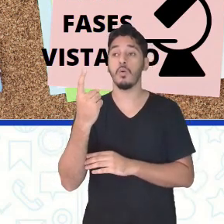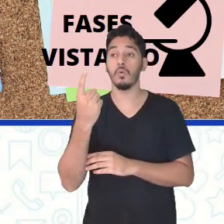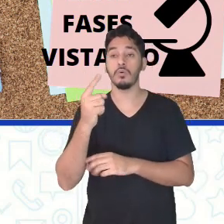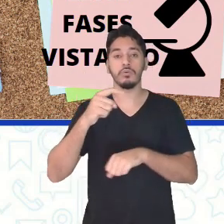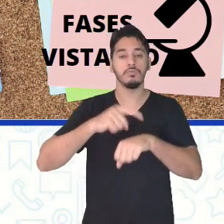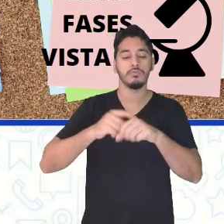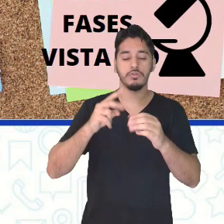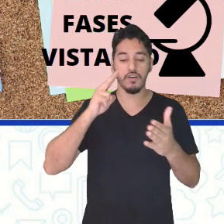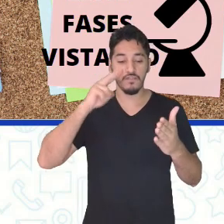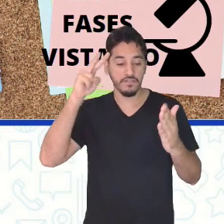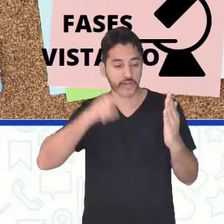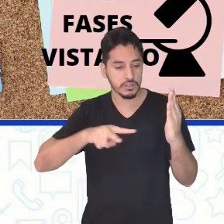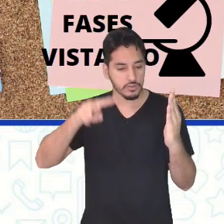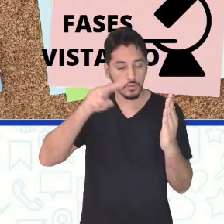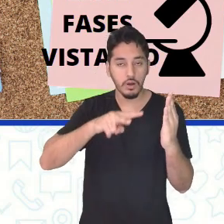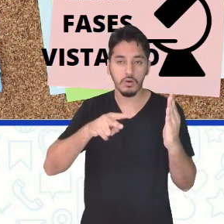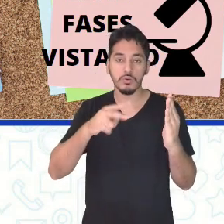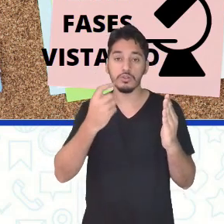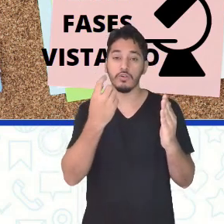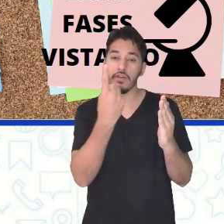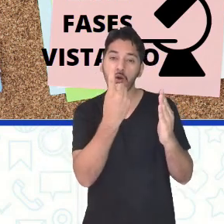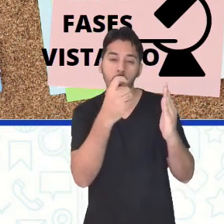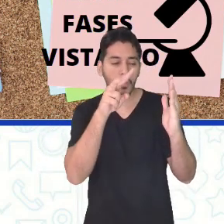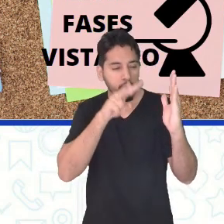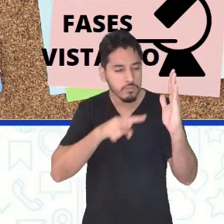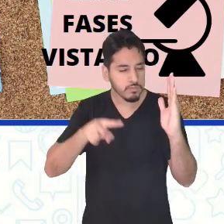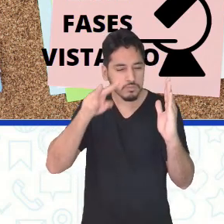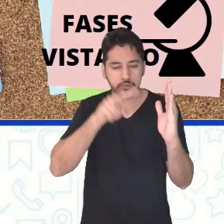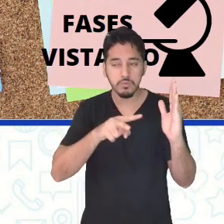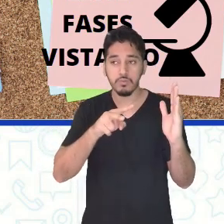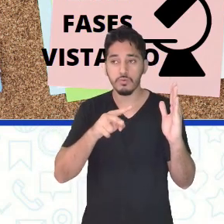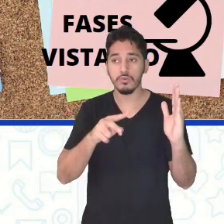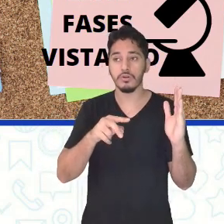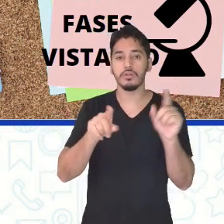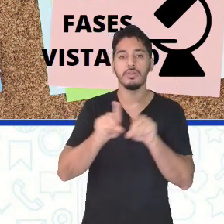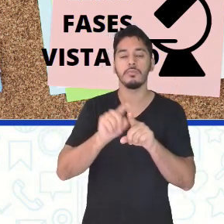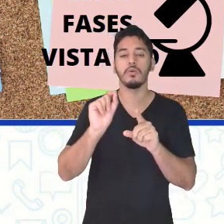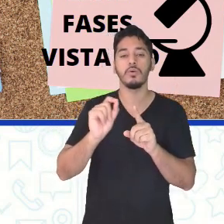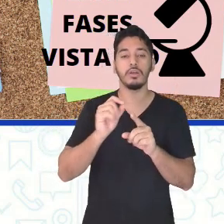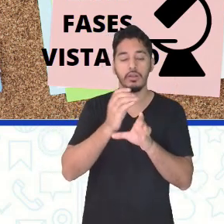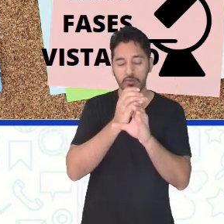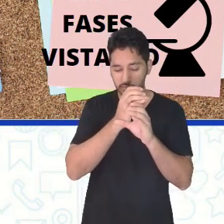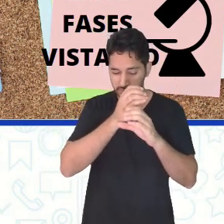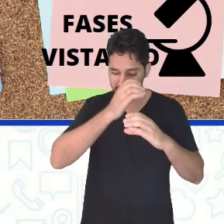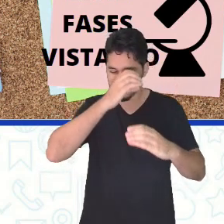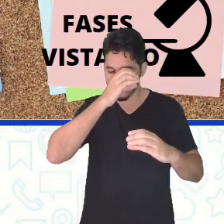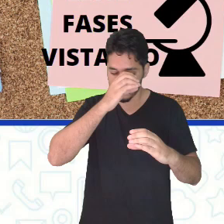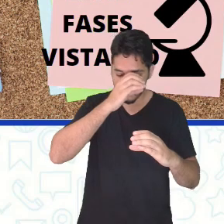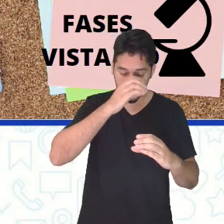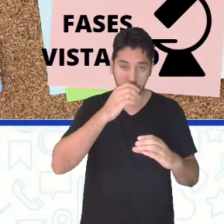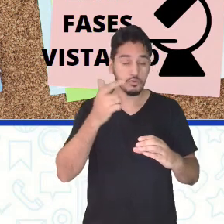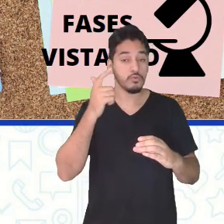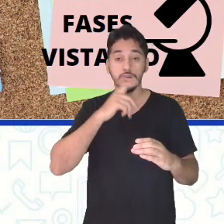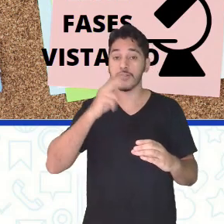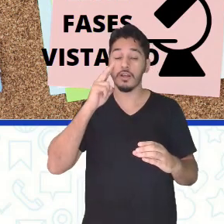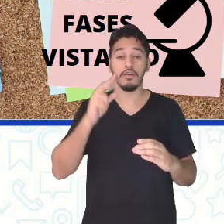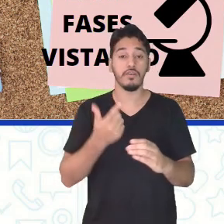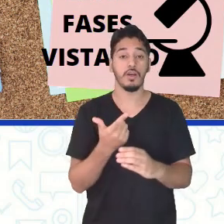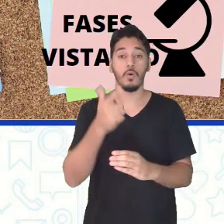fase visual, uniforme. E mesmo na questão olhando no microscópio, a gente não consegue ver outras